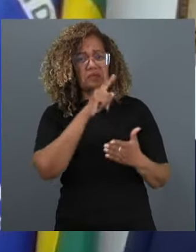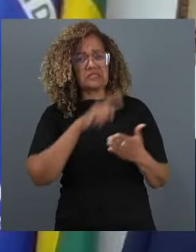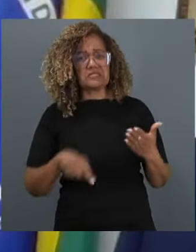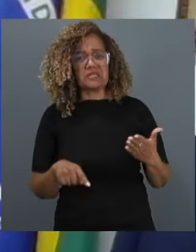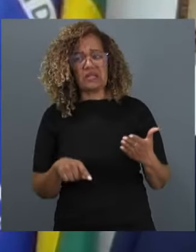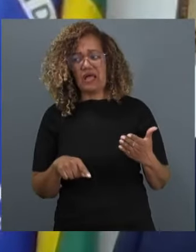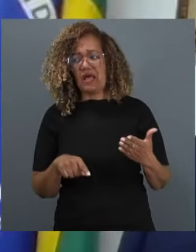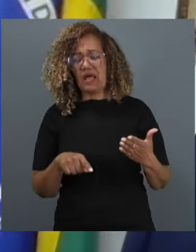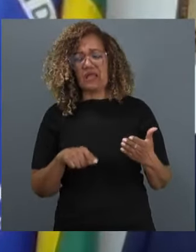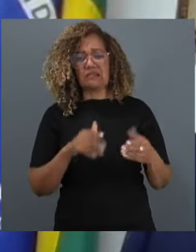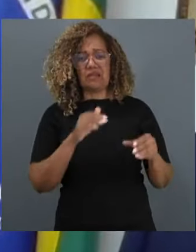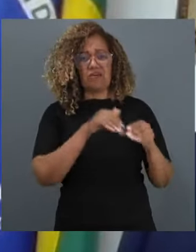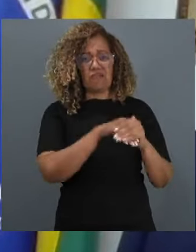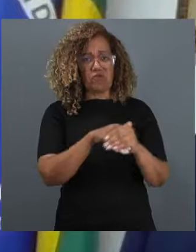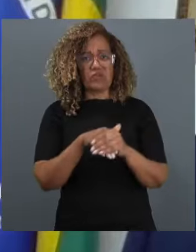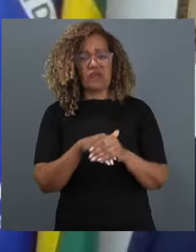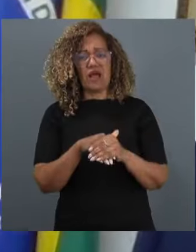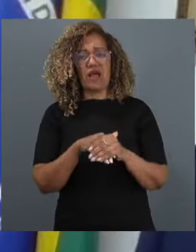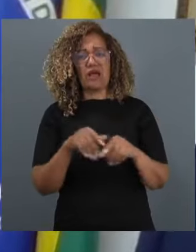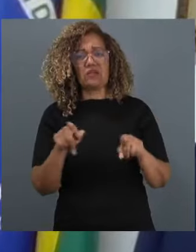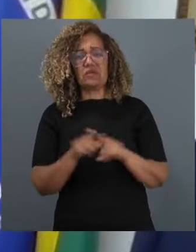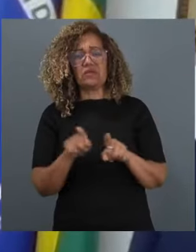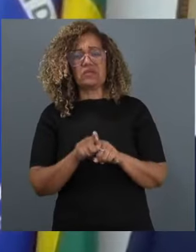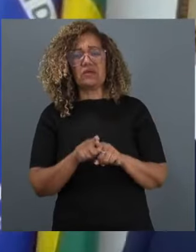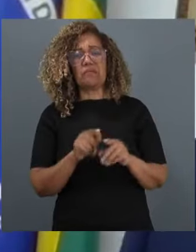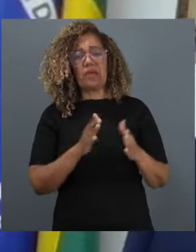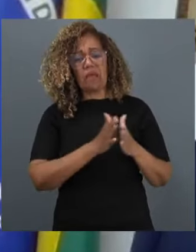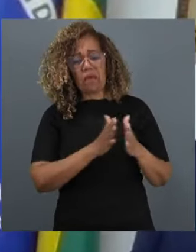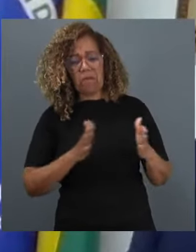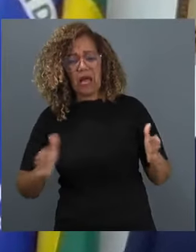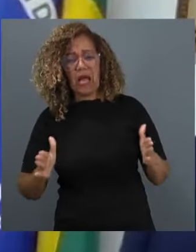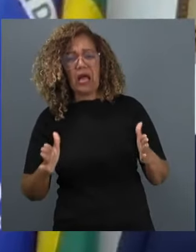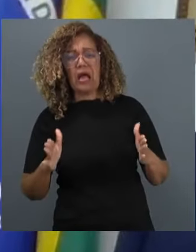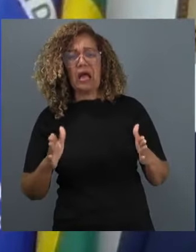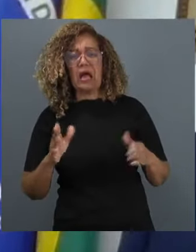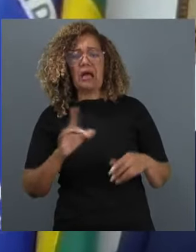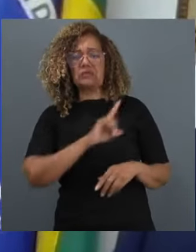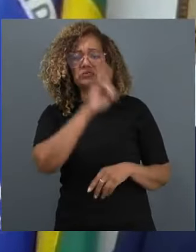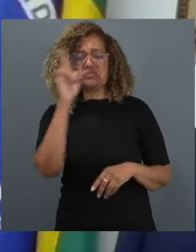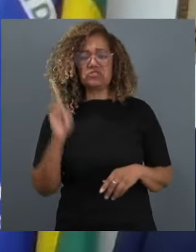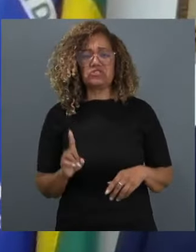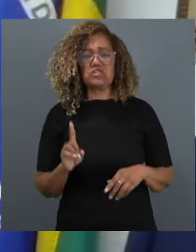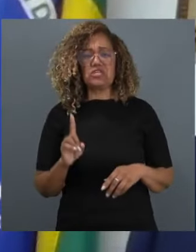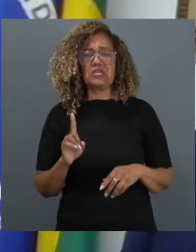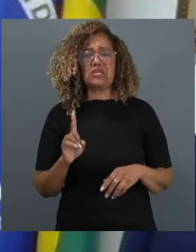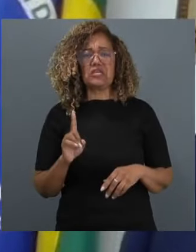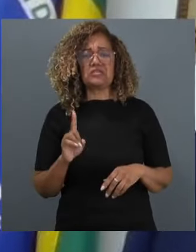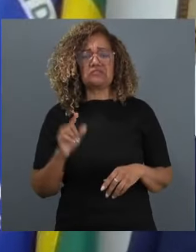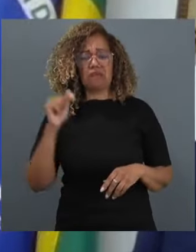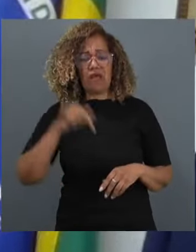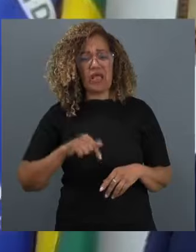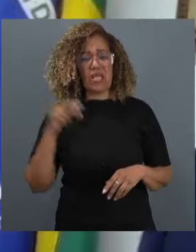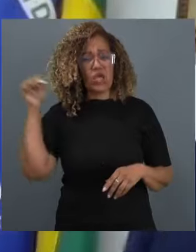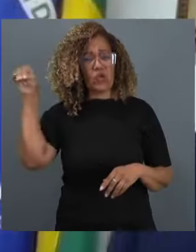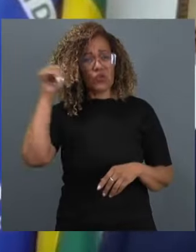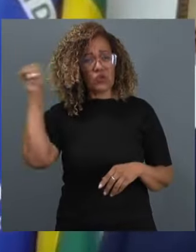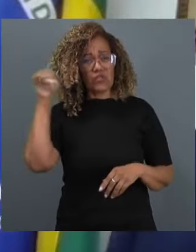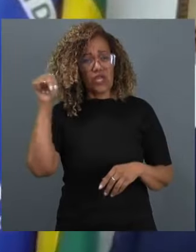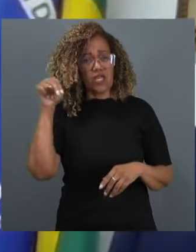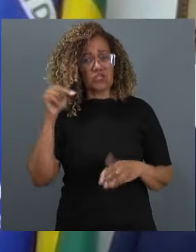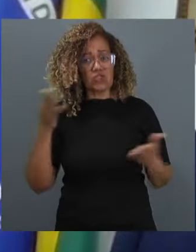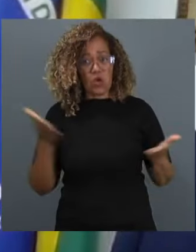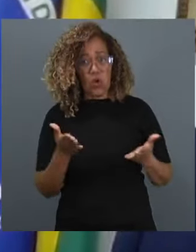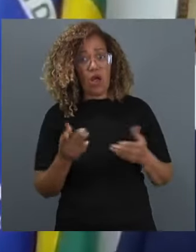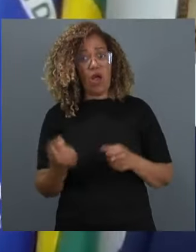em Pernambuco e no Ceará, durante esses dias intensos que eu tive aqui no Nordeste. Mas eu estou voltando para